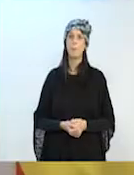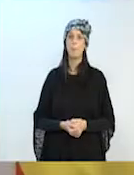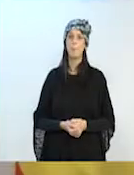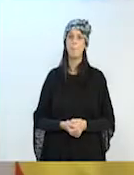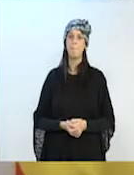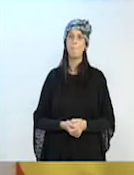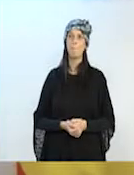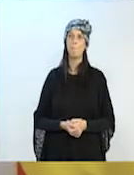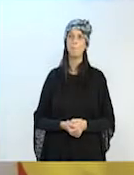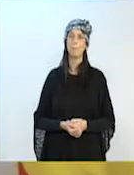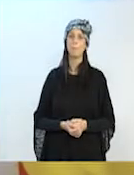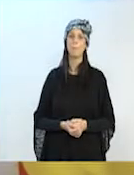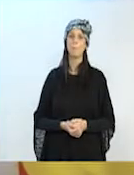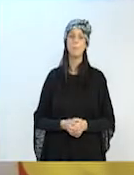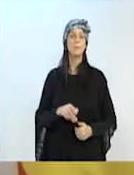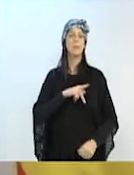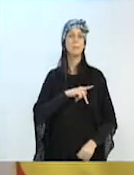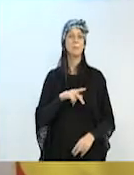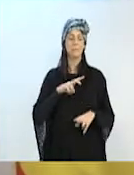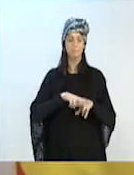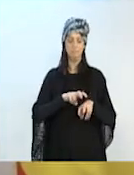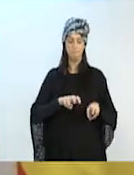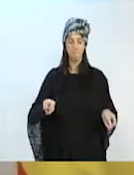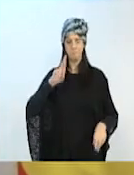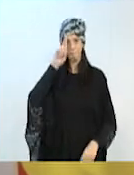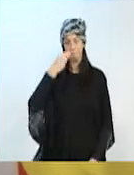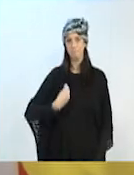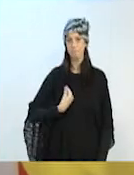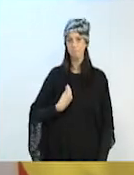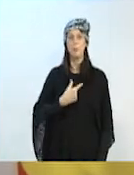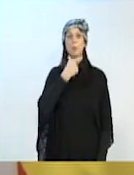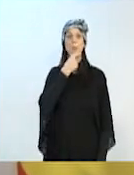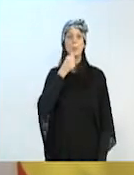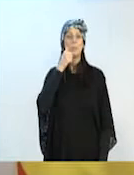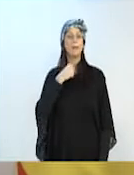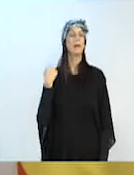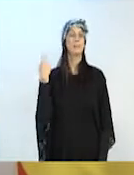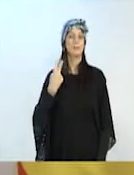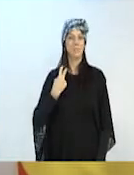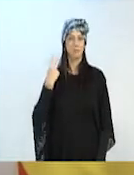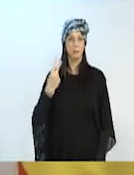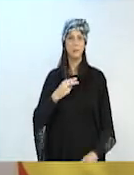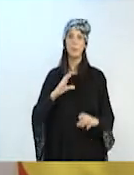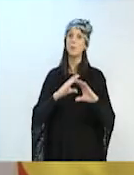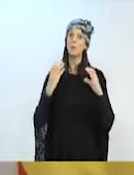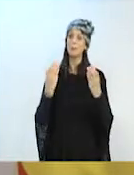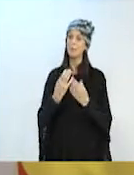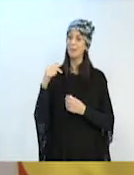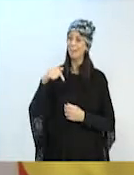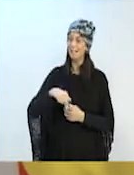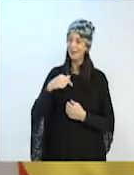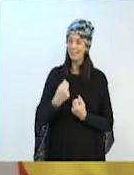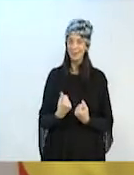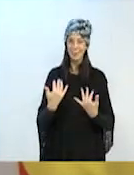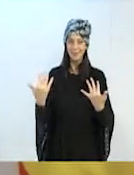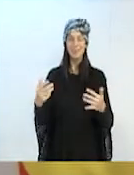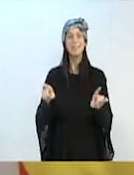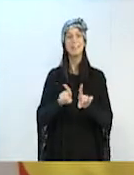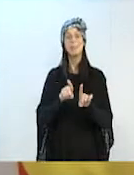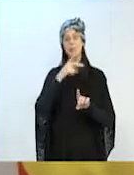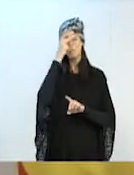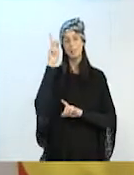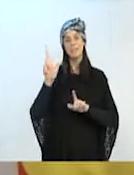Senhor presidente, demais membros da mesa, senhora vereadora, senhores vereadores, comunidade aqui presente e comunidade que nos assiste pela